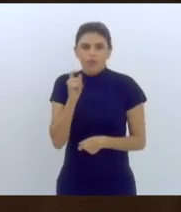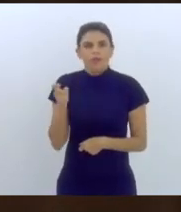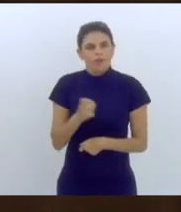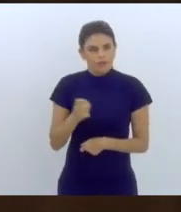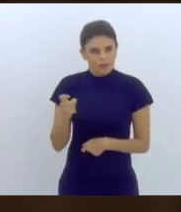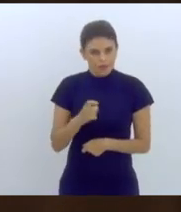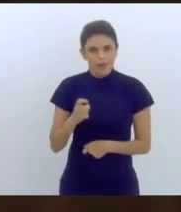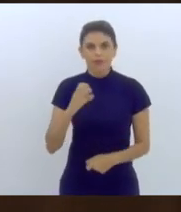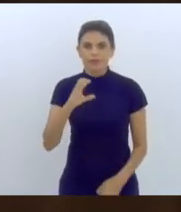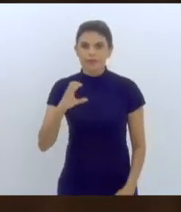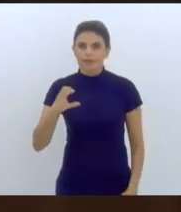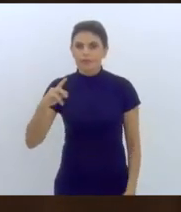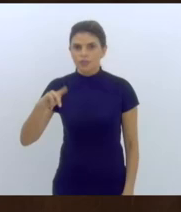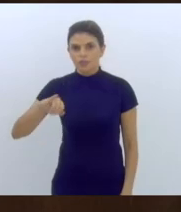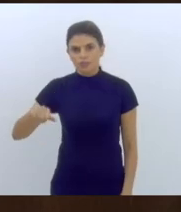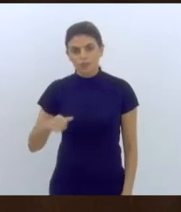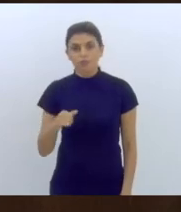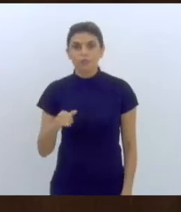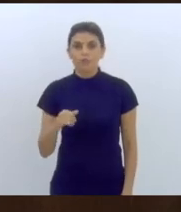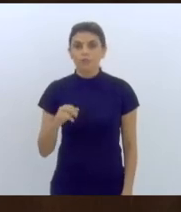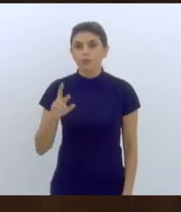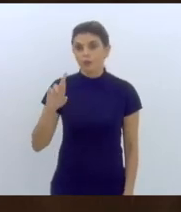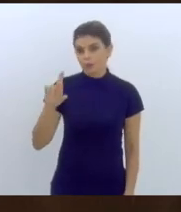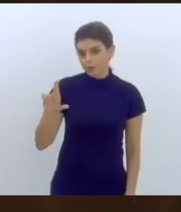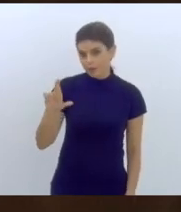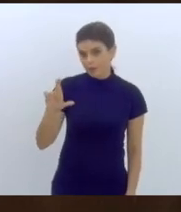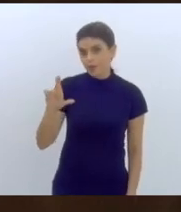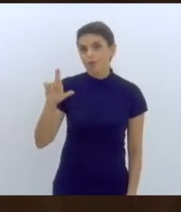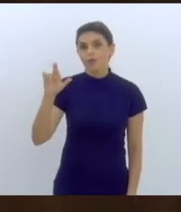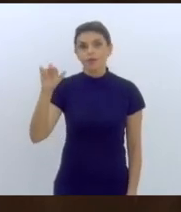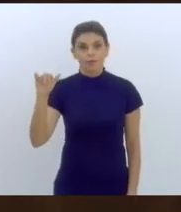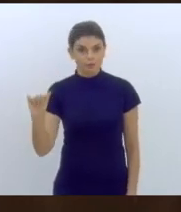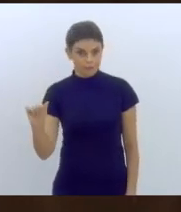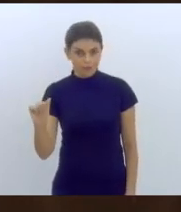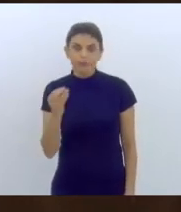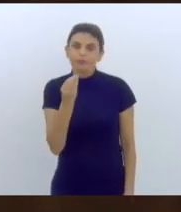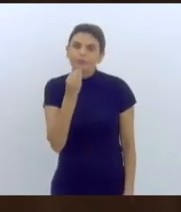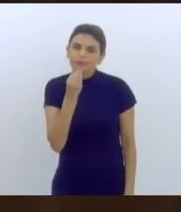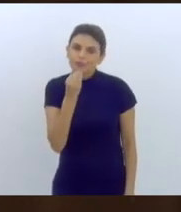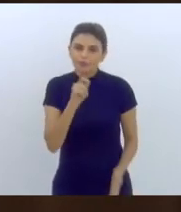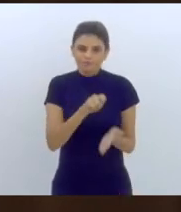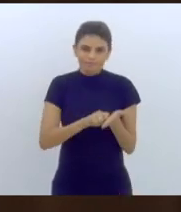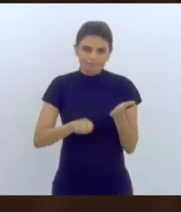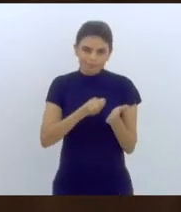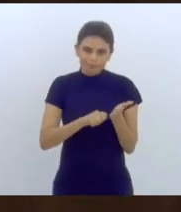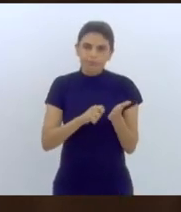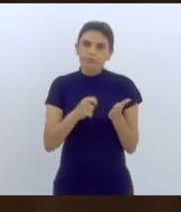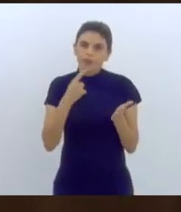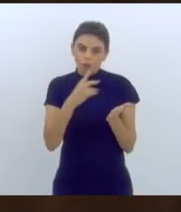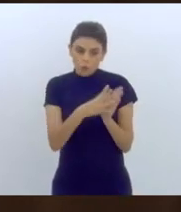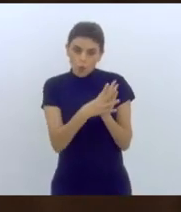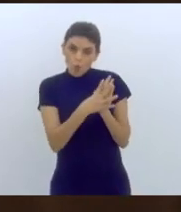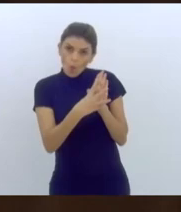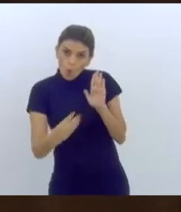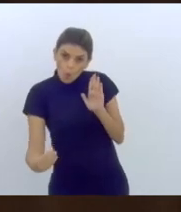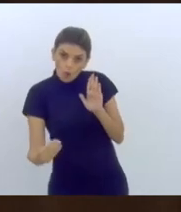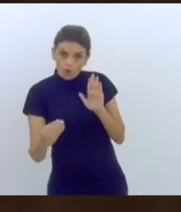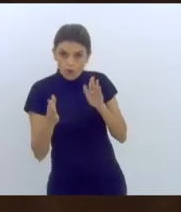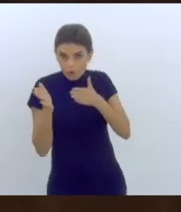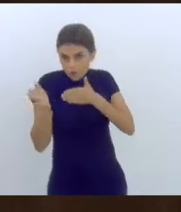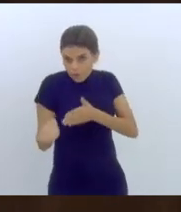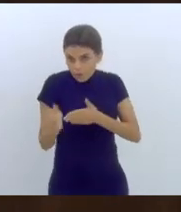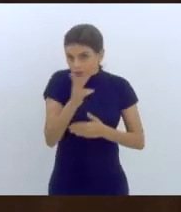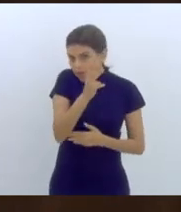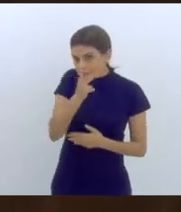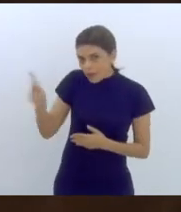da CCJ, deputado Rodrigo Amorim. Estou reproduzindo em fidelidade o parecer dele.